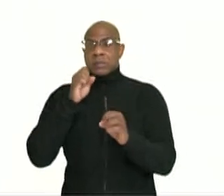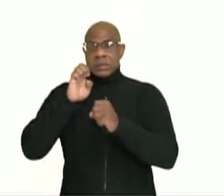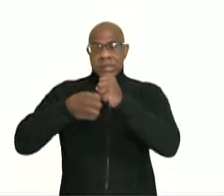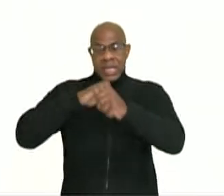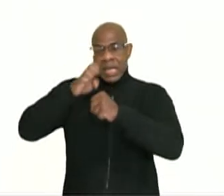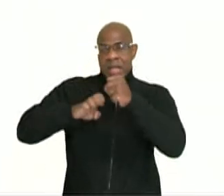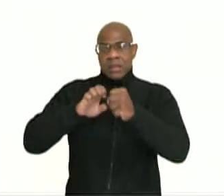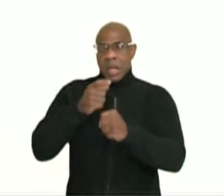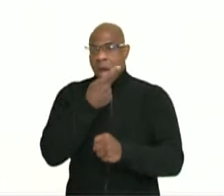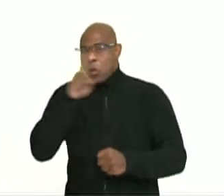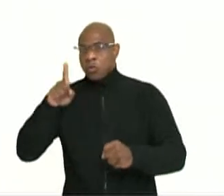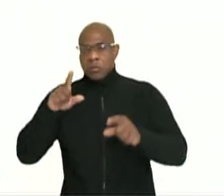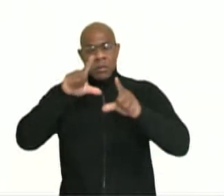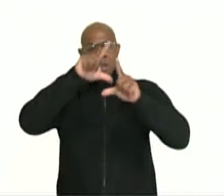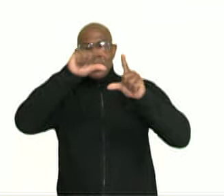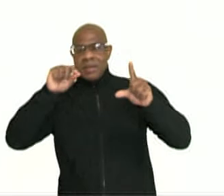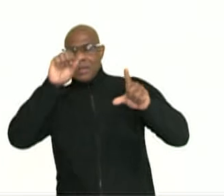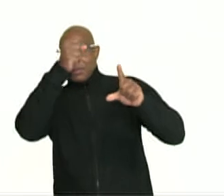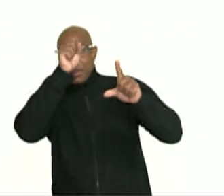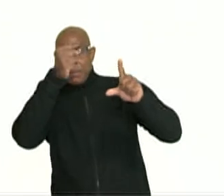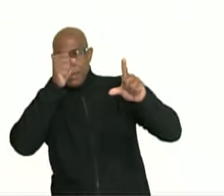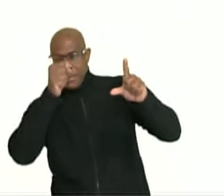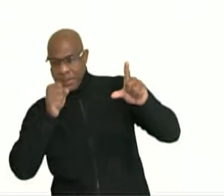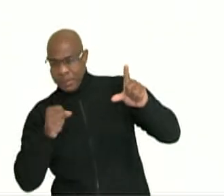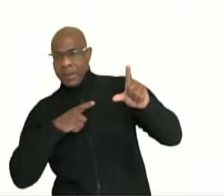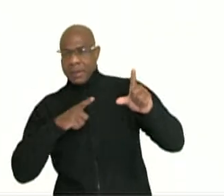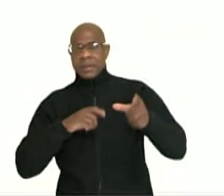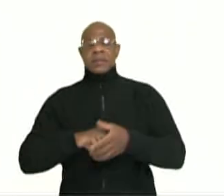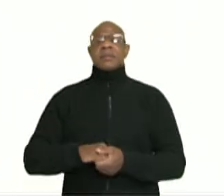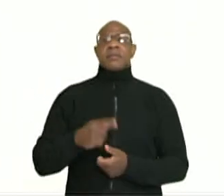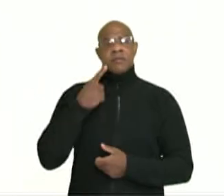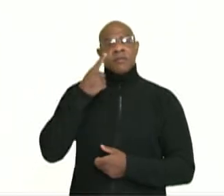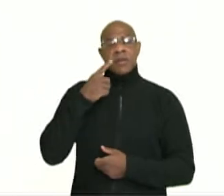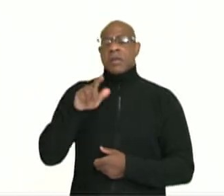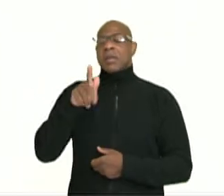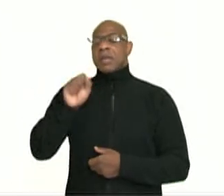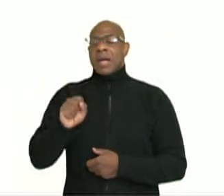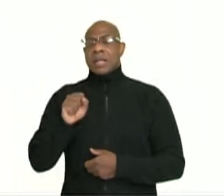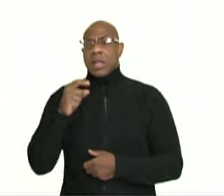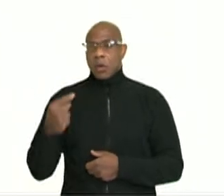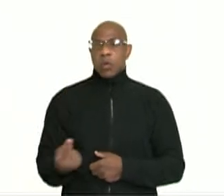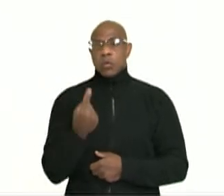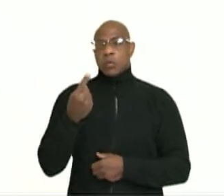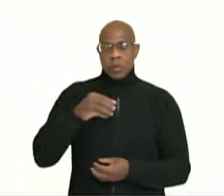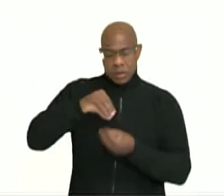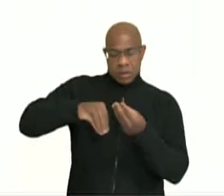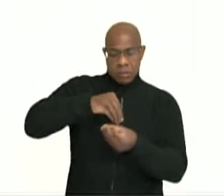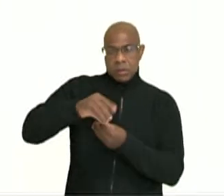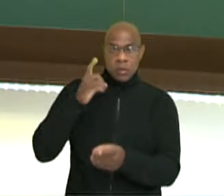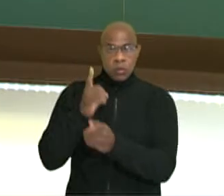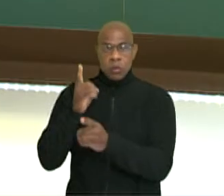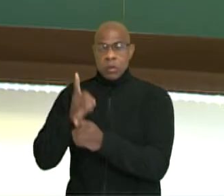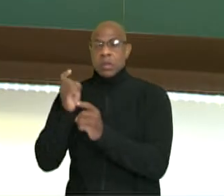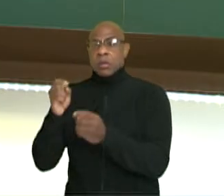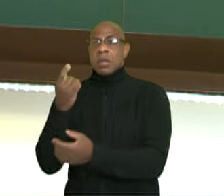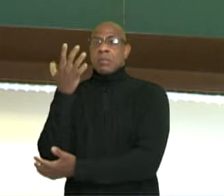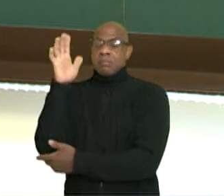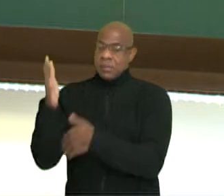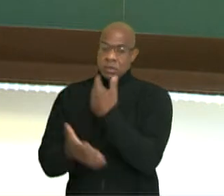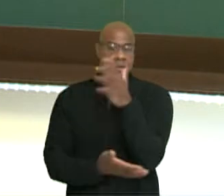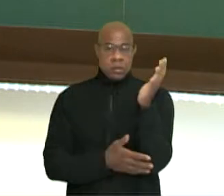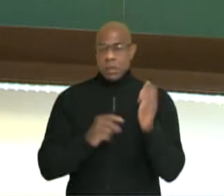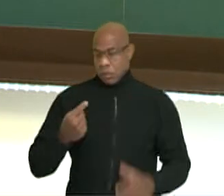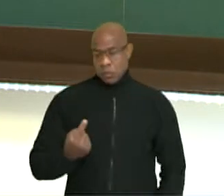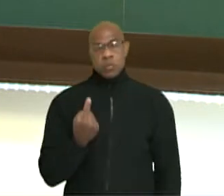se assemelhar aos gases nobres, porque os gases nobres são os únicos elementos que são encontrados isolados aí na natureza, e